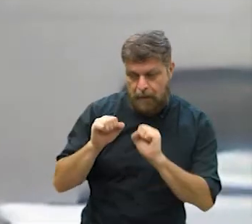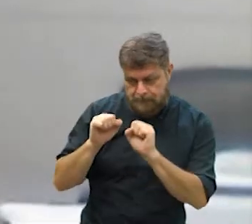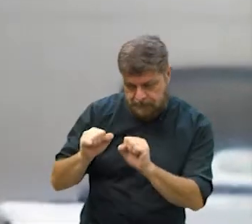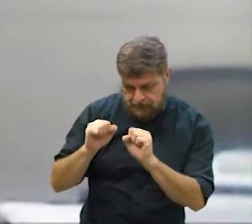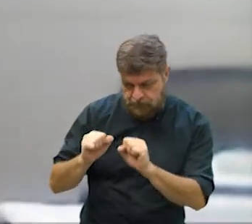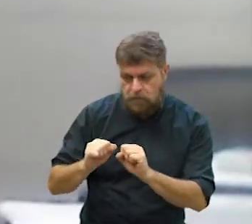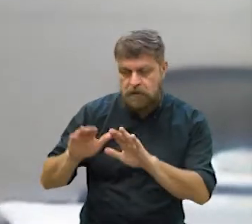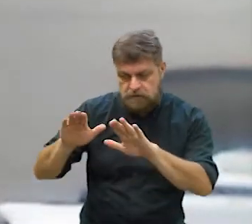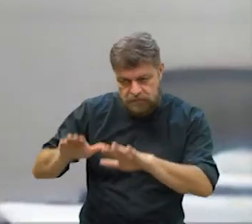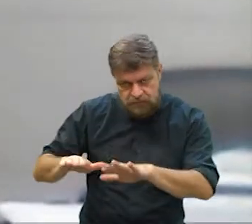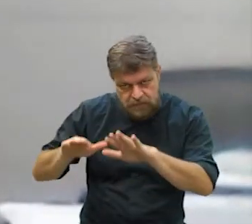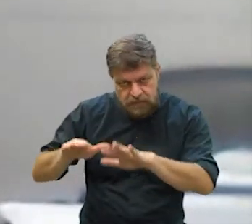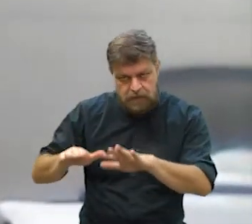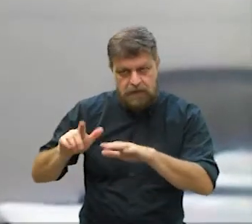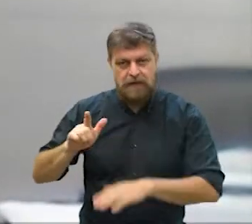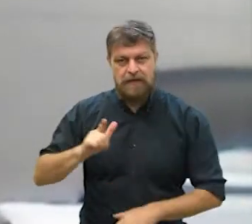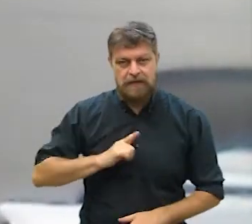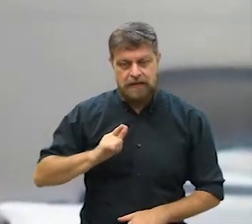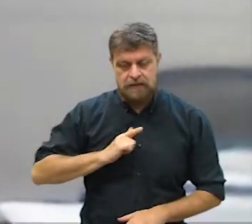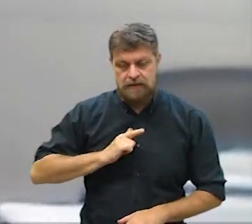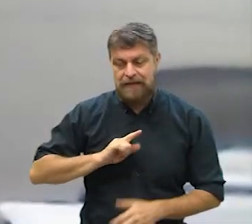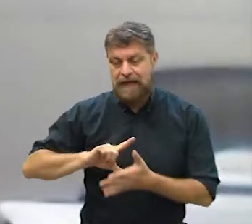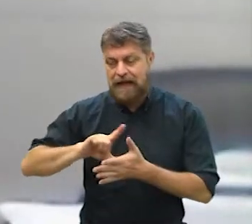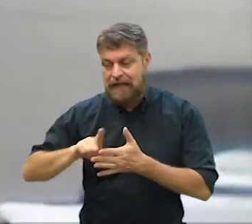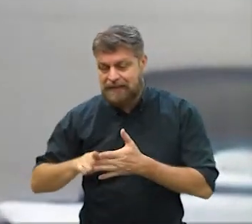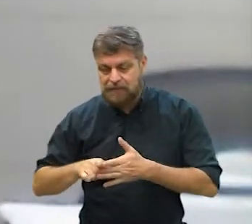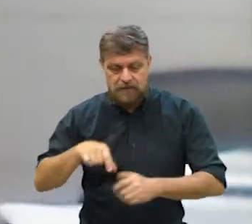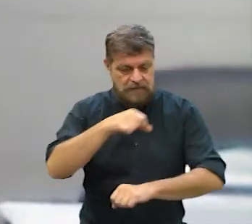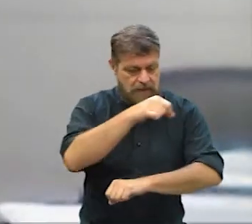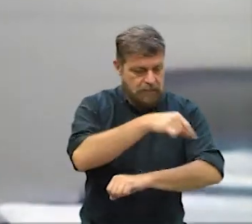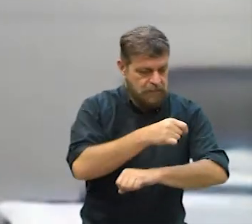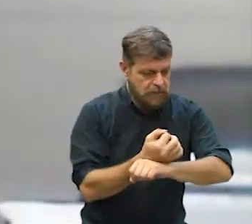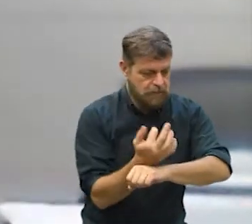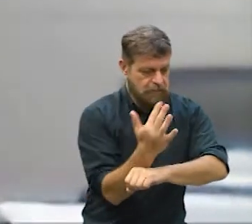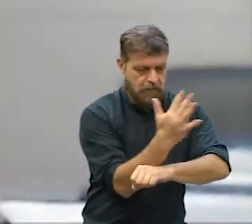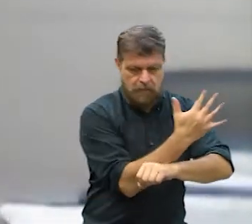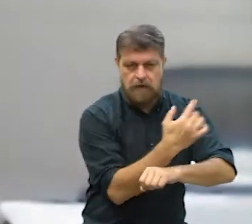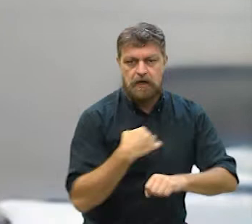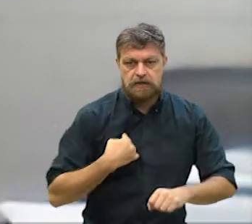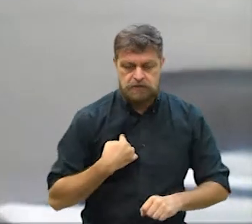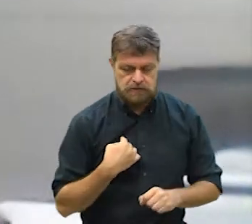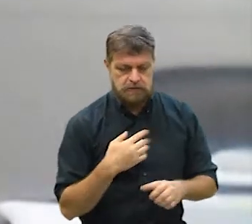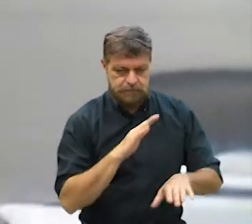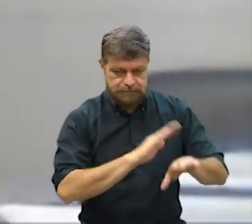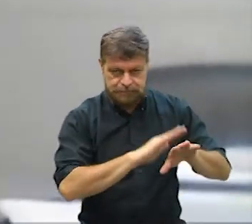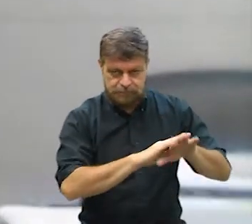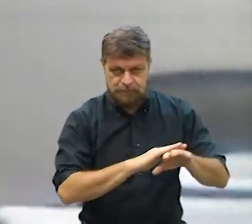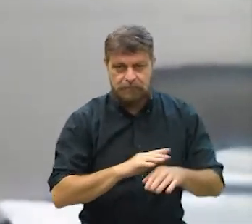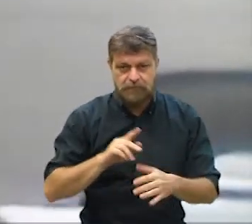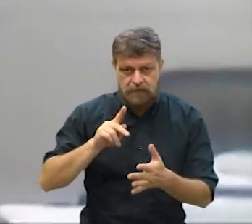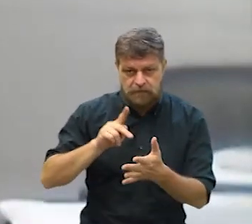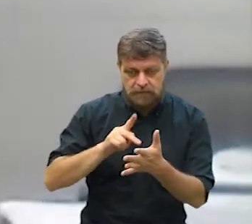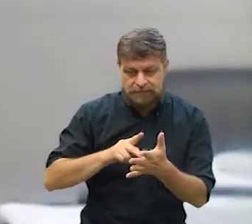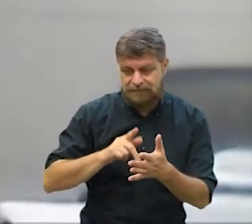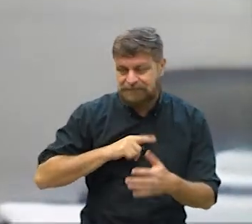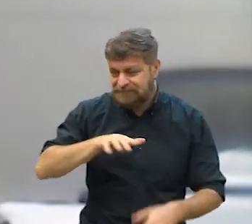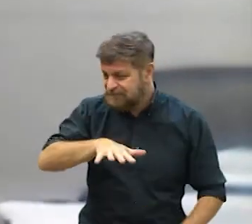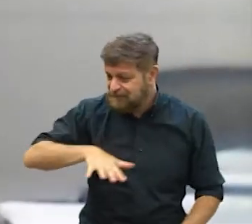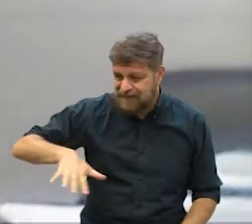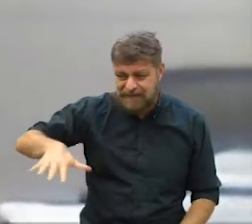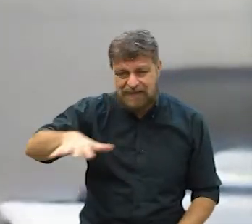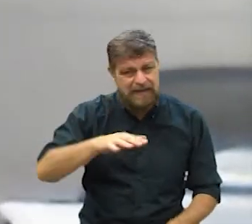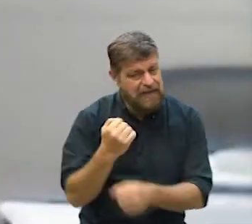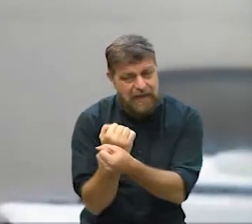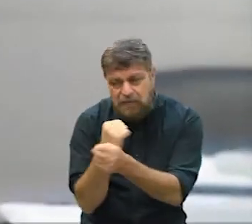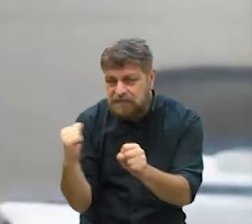disser que pode deixá-los lá e mediante uma compensação, nós vamos buscar essa compensação. Mas é verdade que